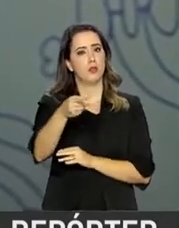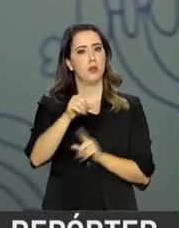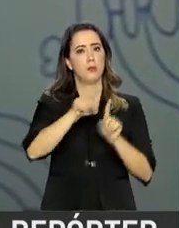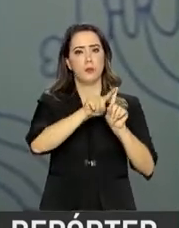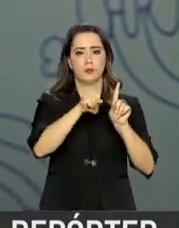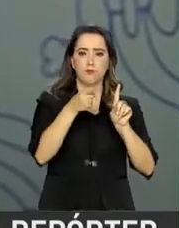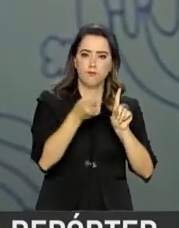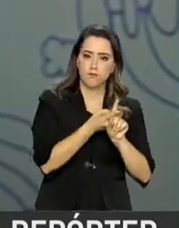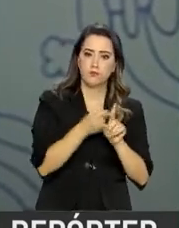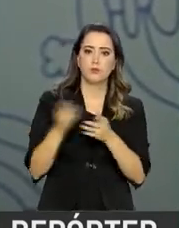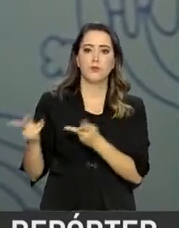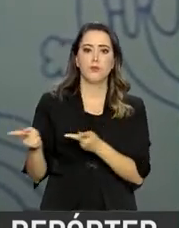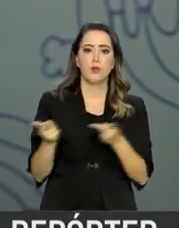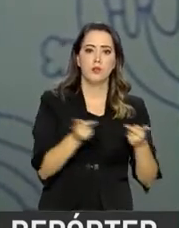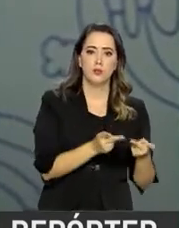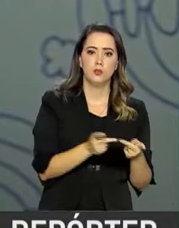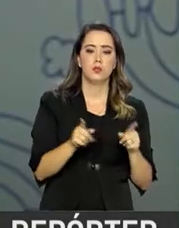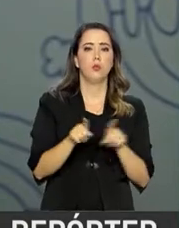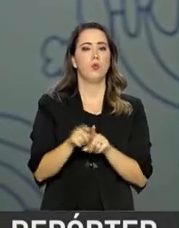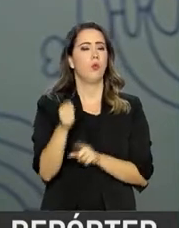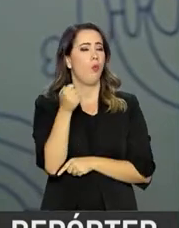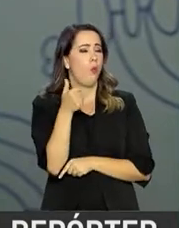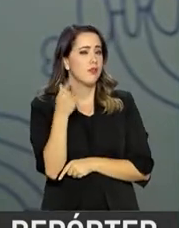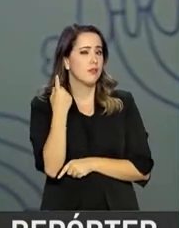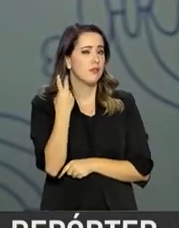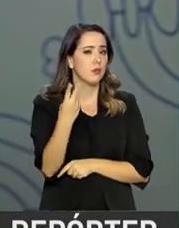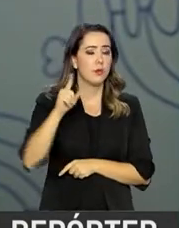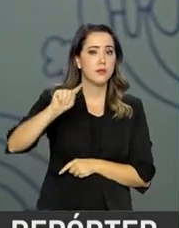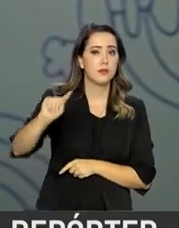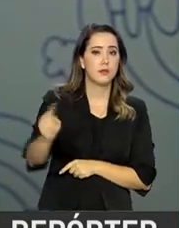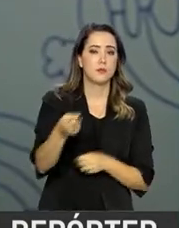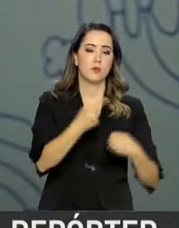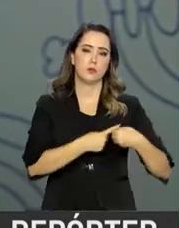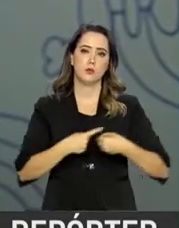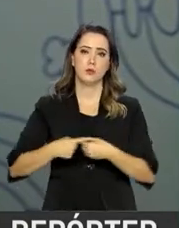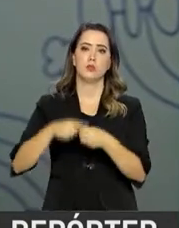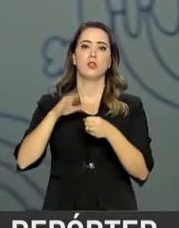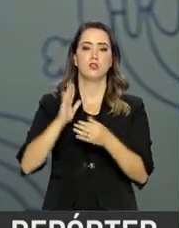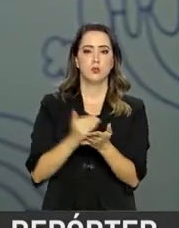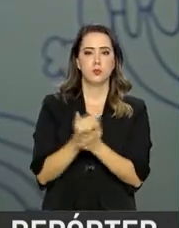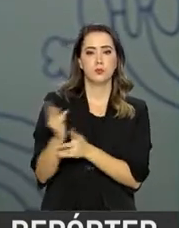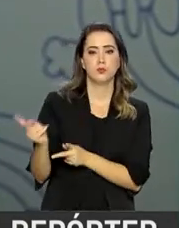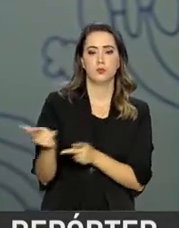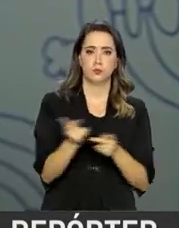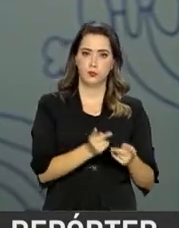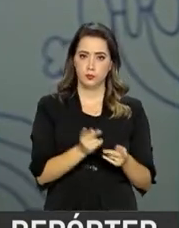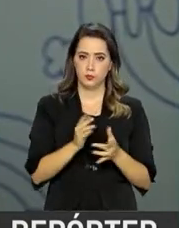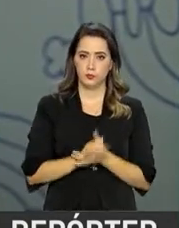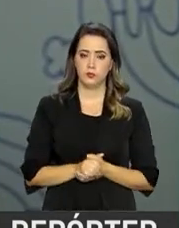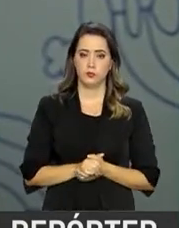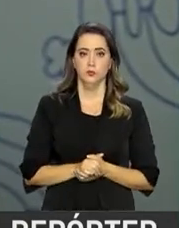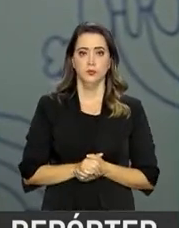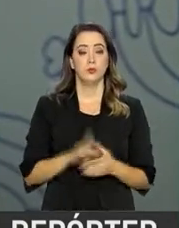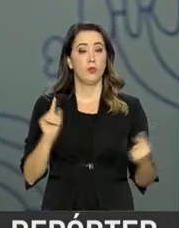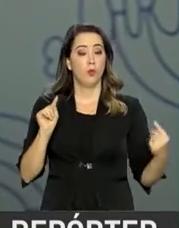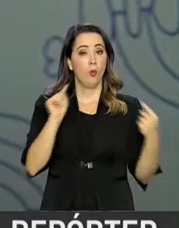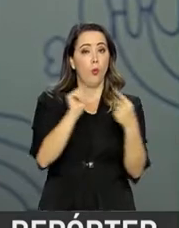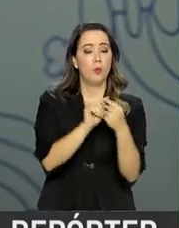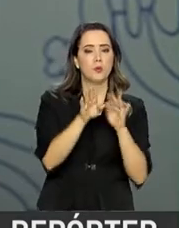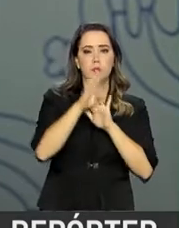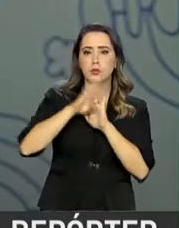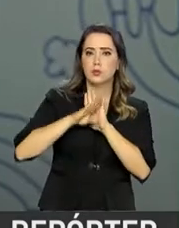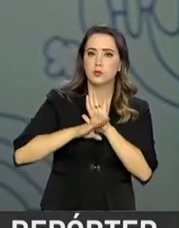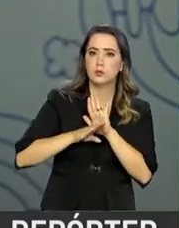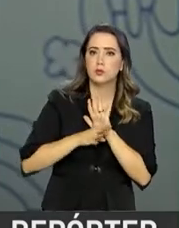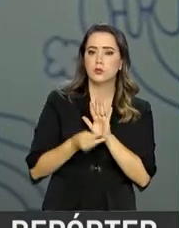visitadas e quase 2 mil municípios já iniciaram as visitas o objetivo deste programa